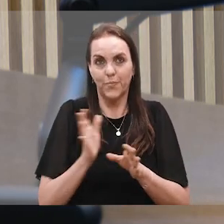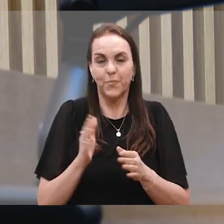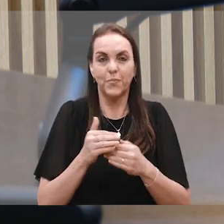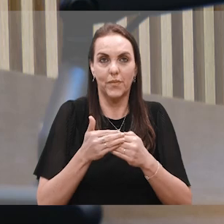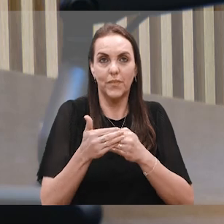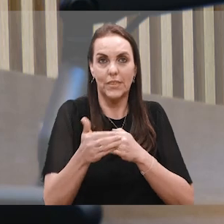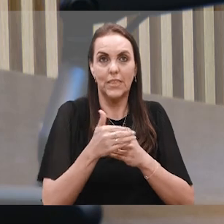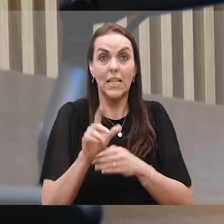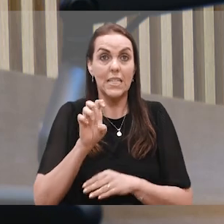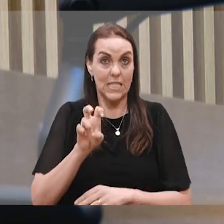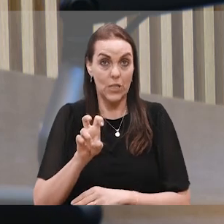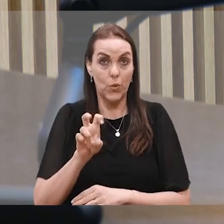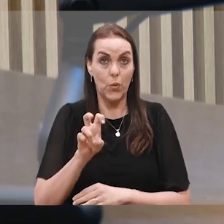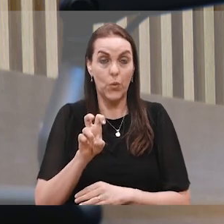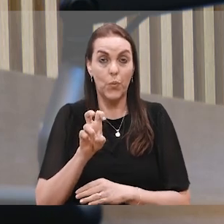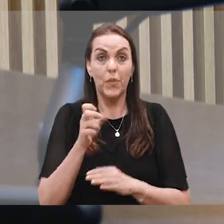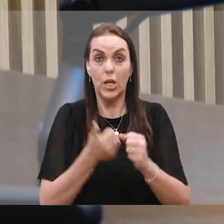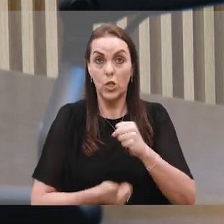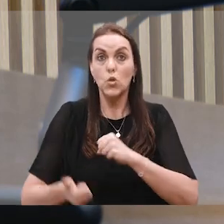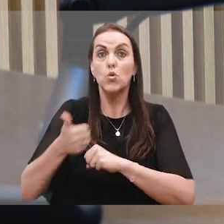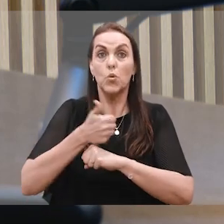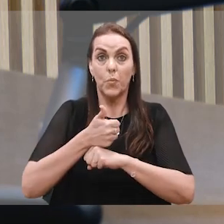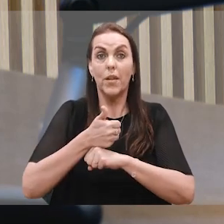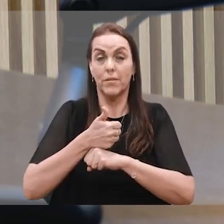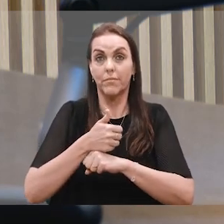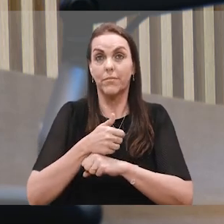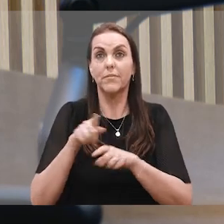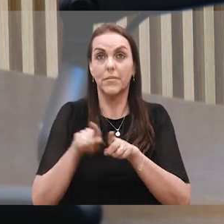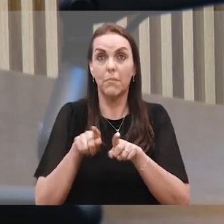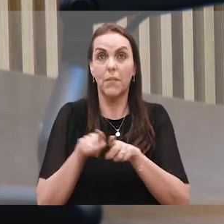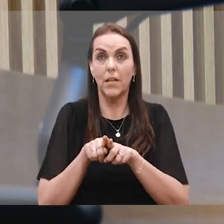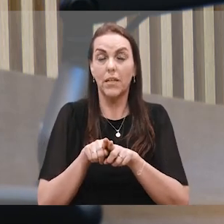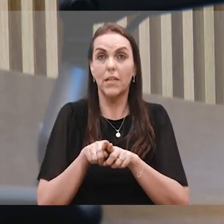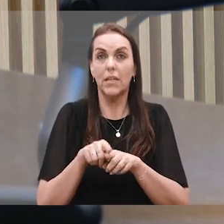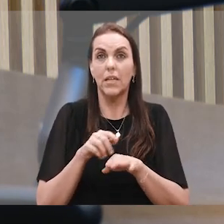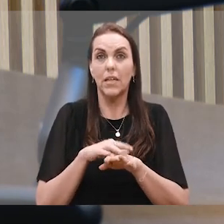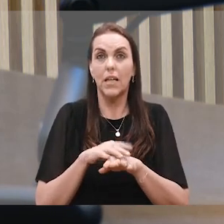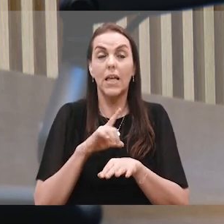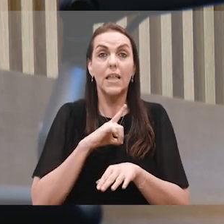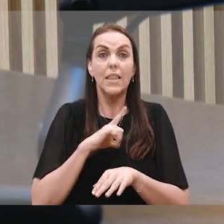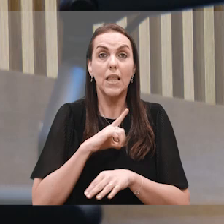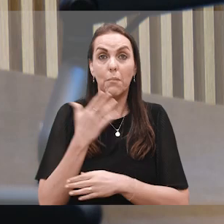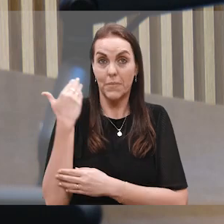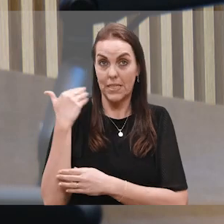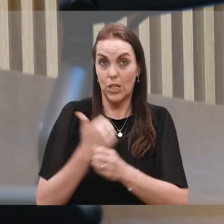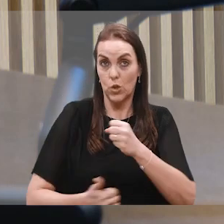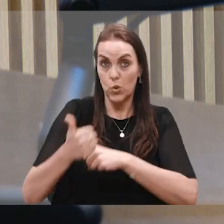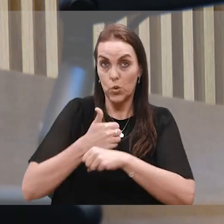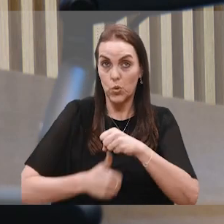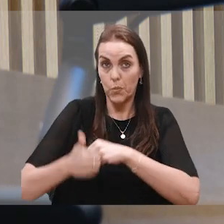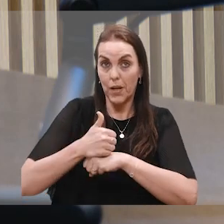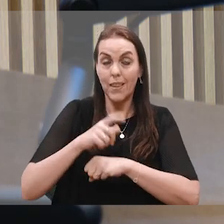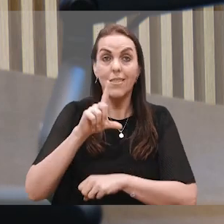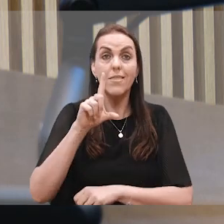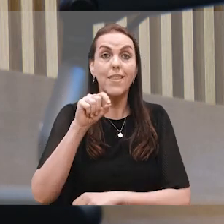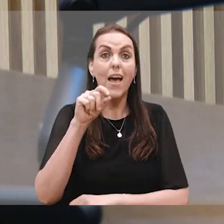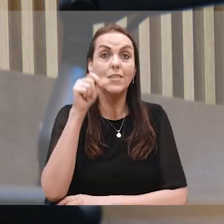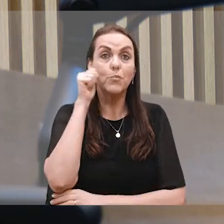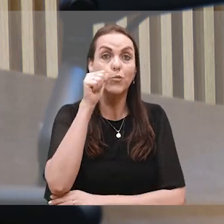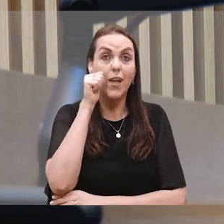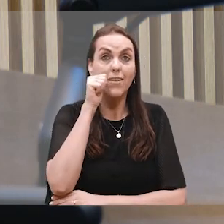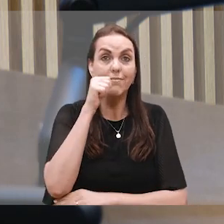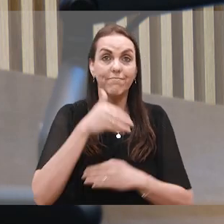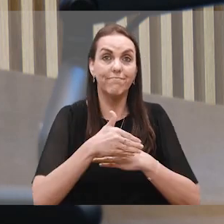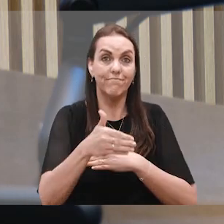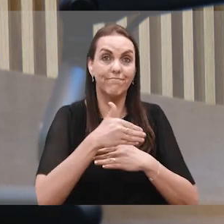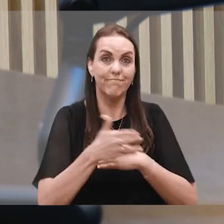legislatura, nós éramos 5, mas suplentes entrando, passaram 10 mulheres Uhum. na legislatura